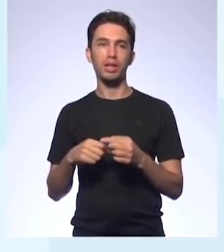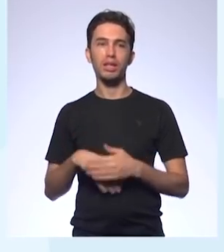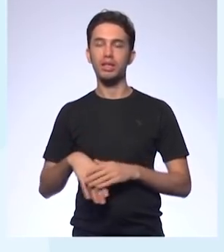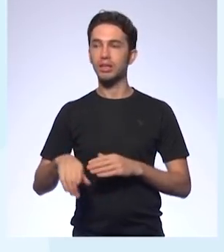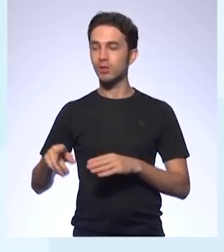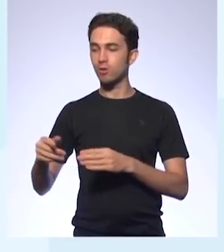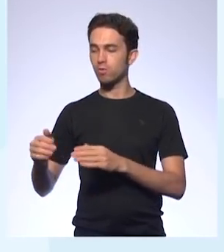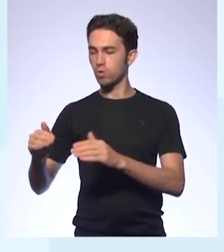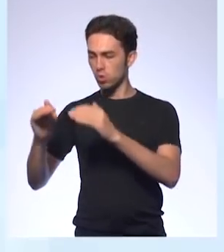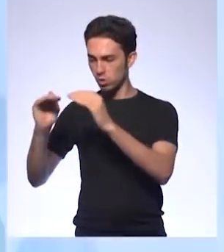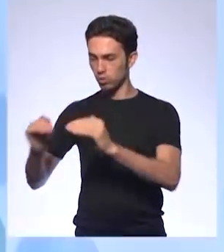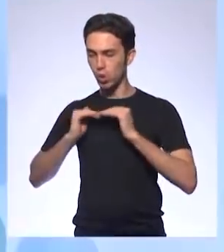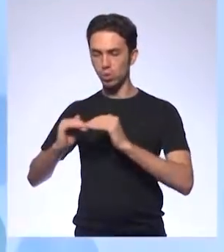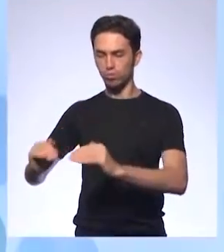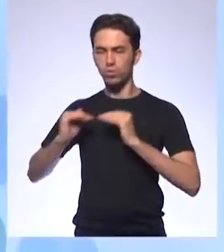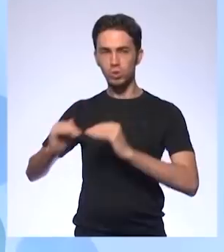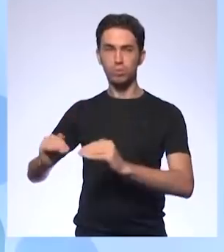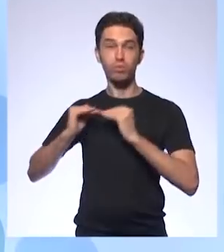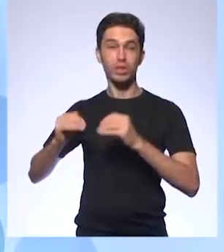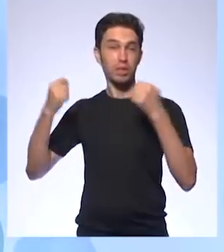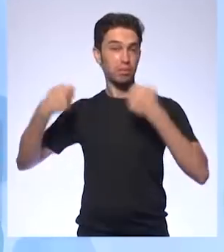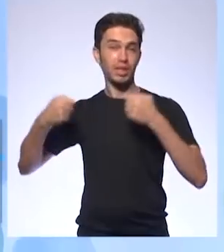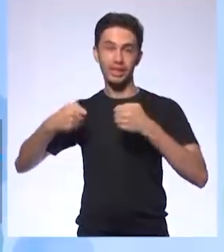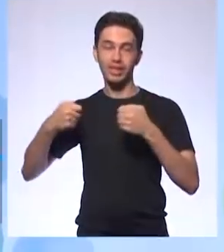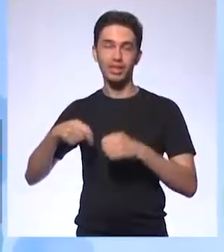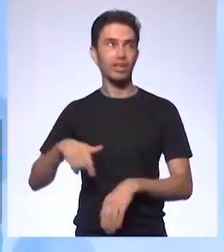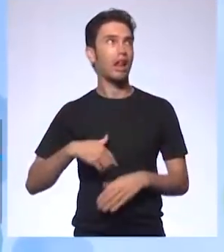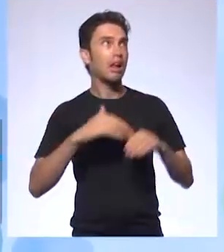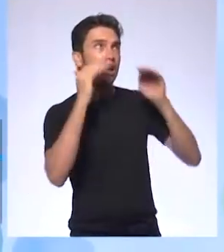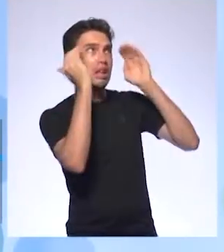Então, deu para perceber a diferença aí de ser